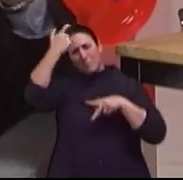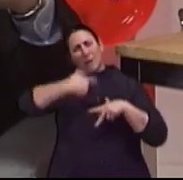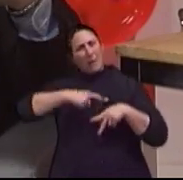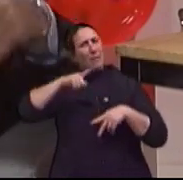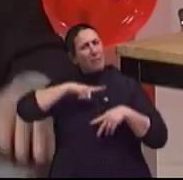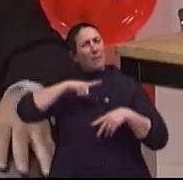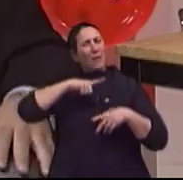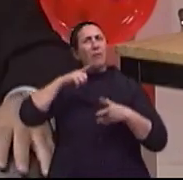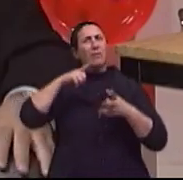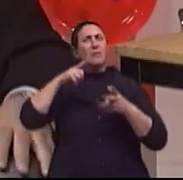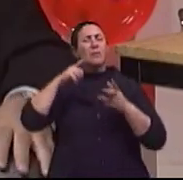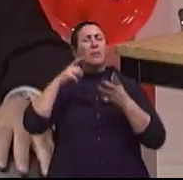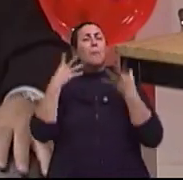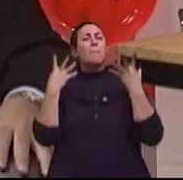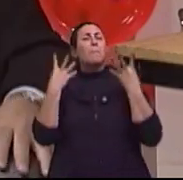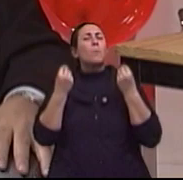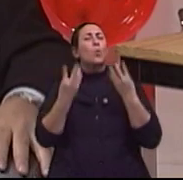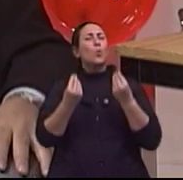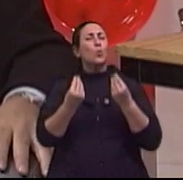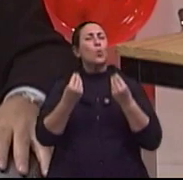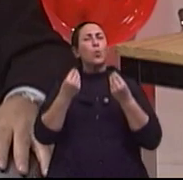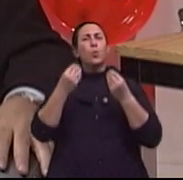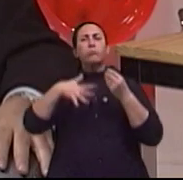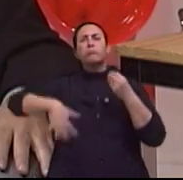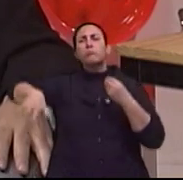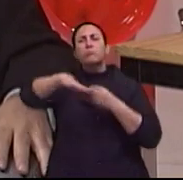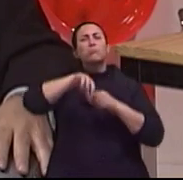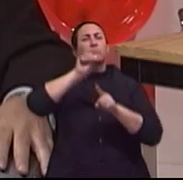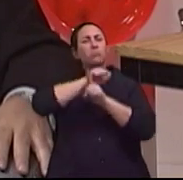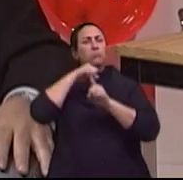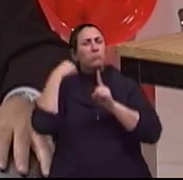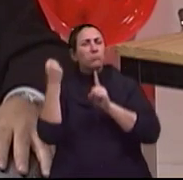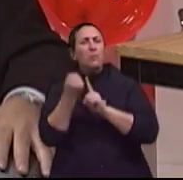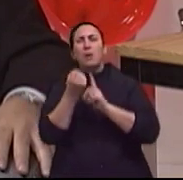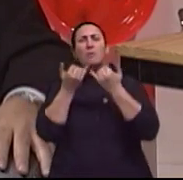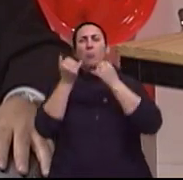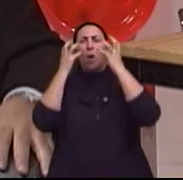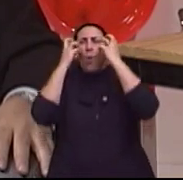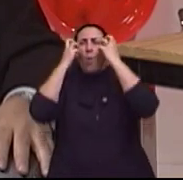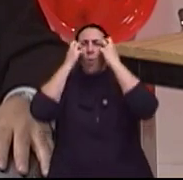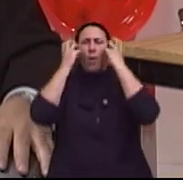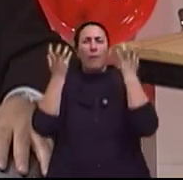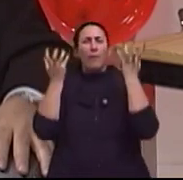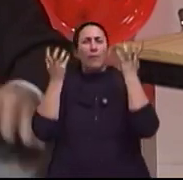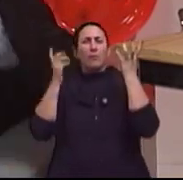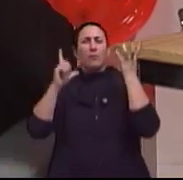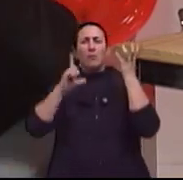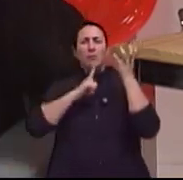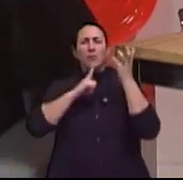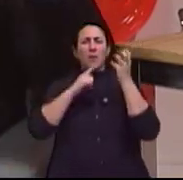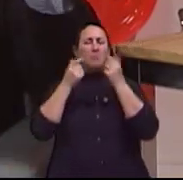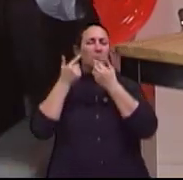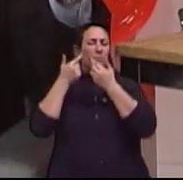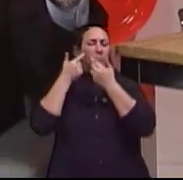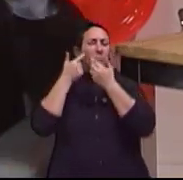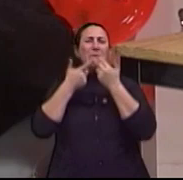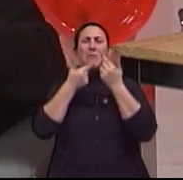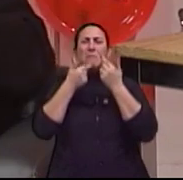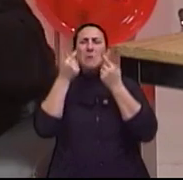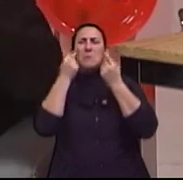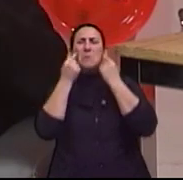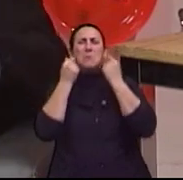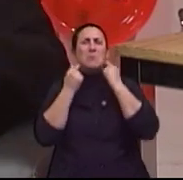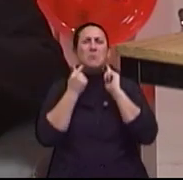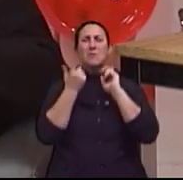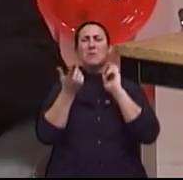social meio estigmatizante eh rugas sucos variz micrar